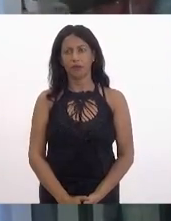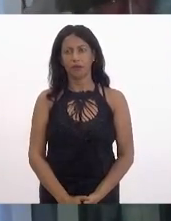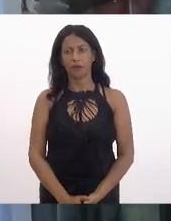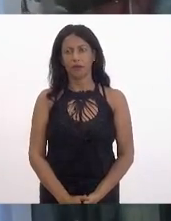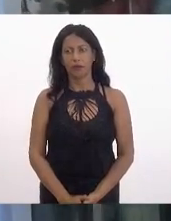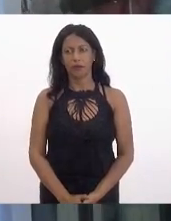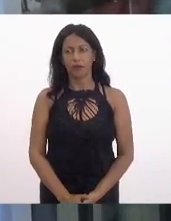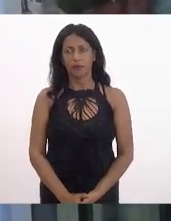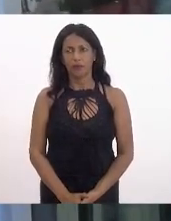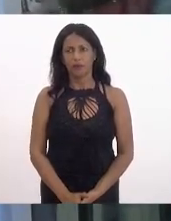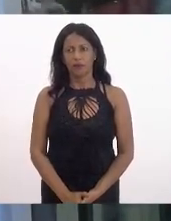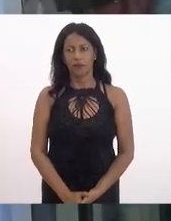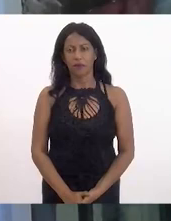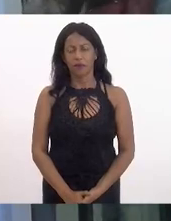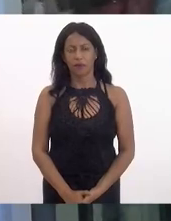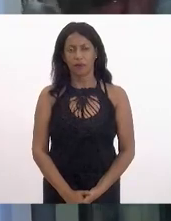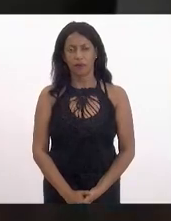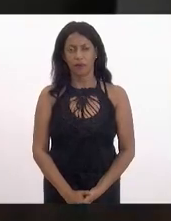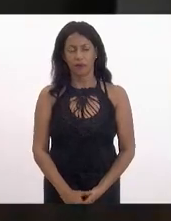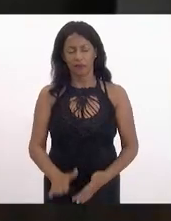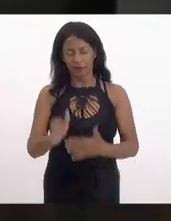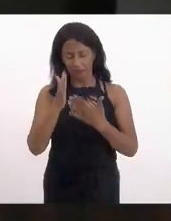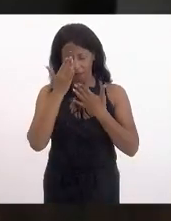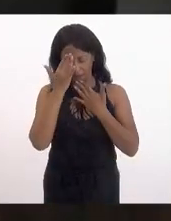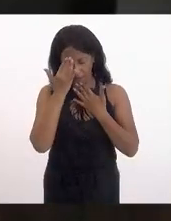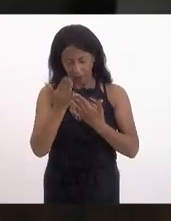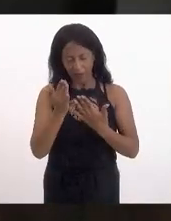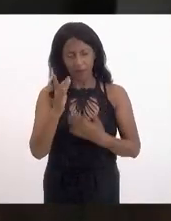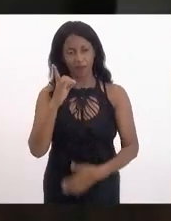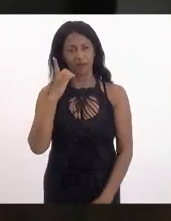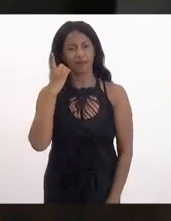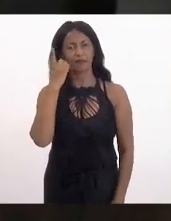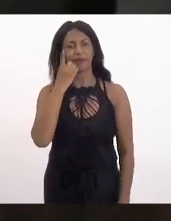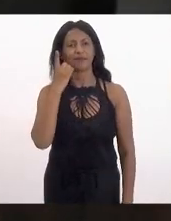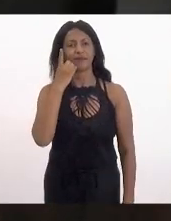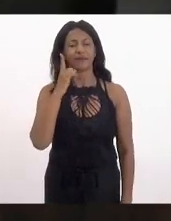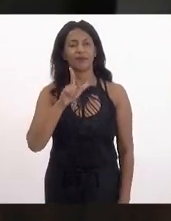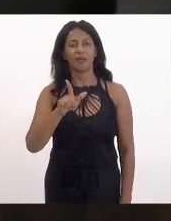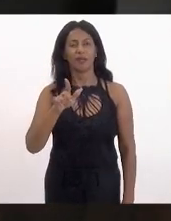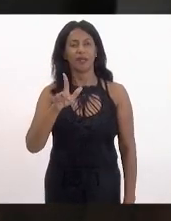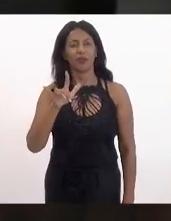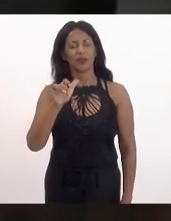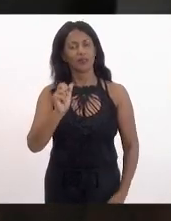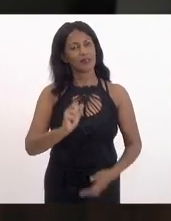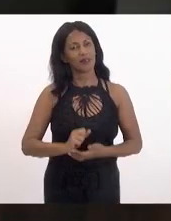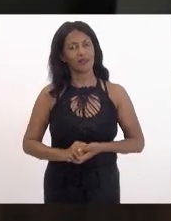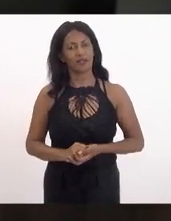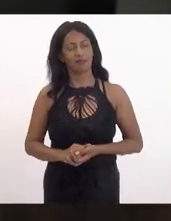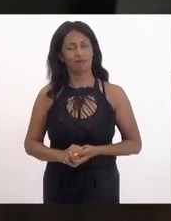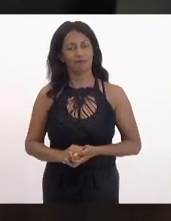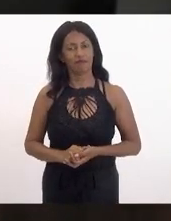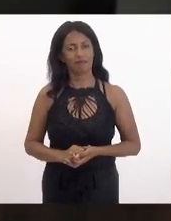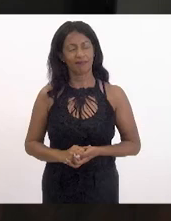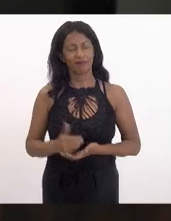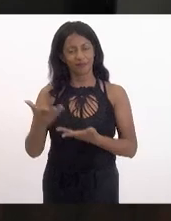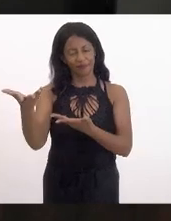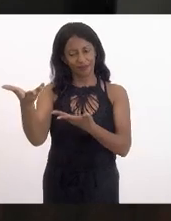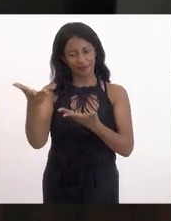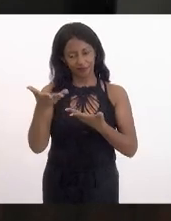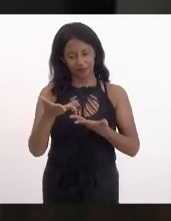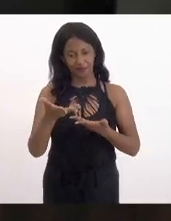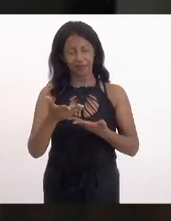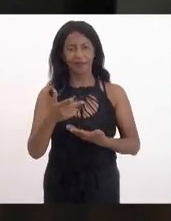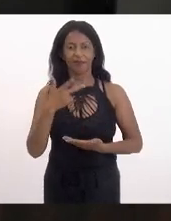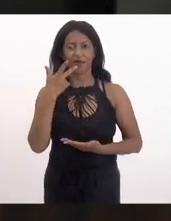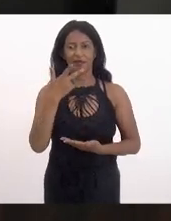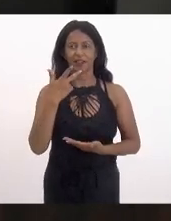é muito obrigado deputada Lucinha queria a próxima chamar